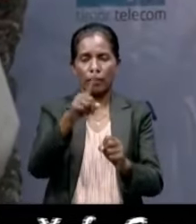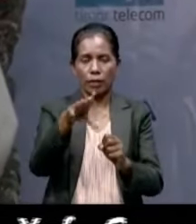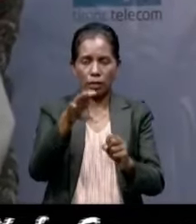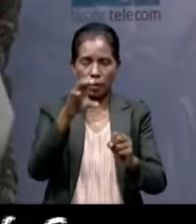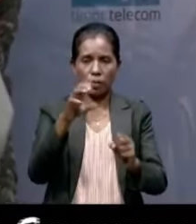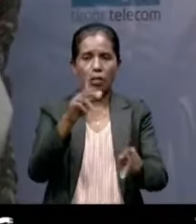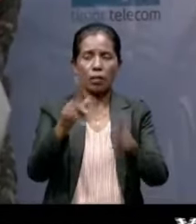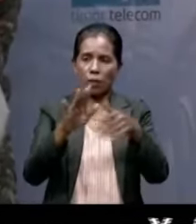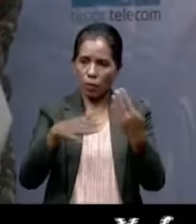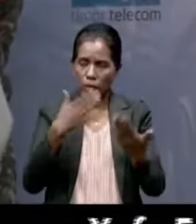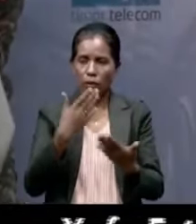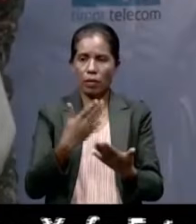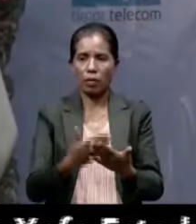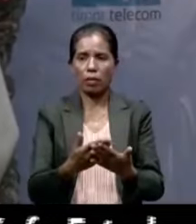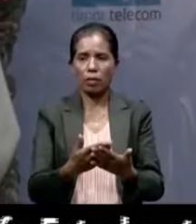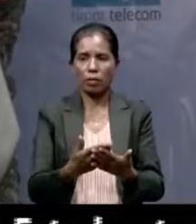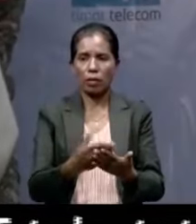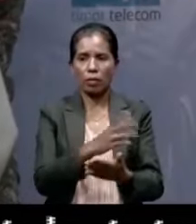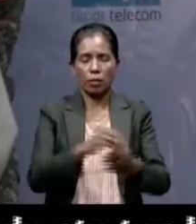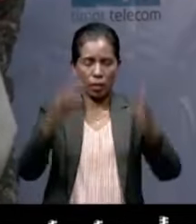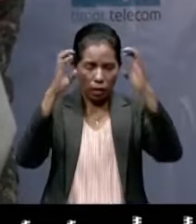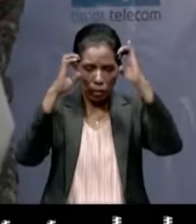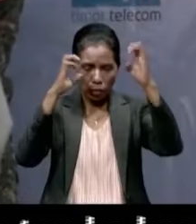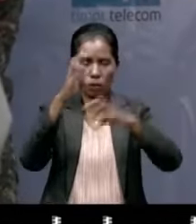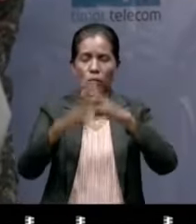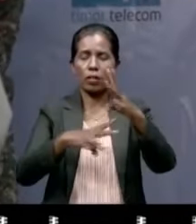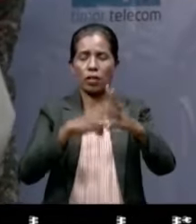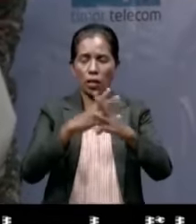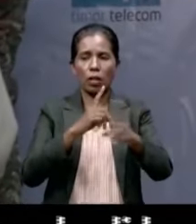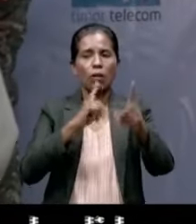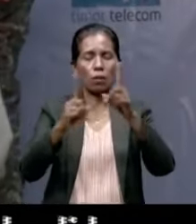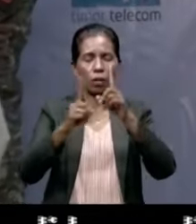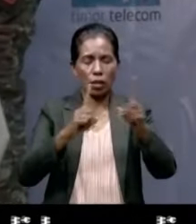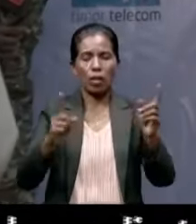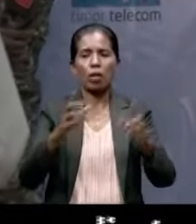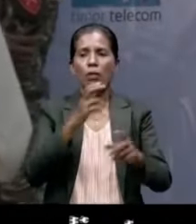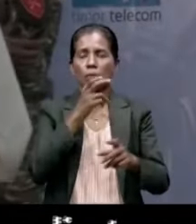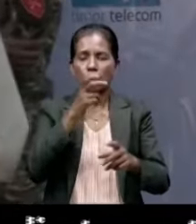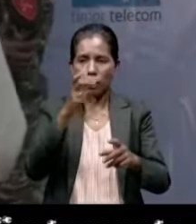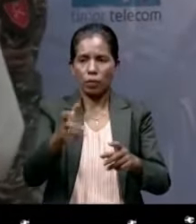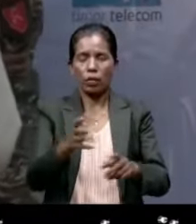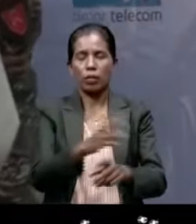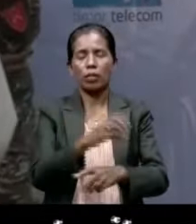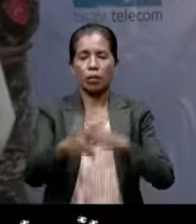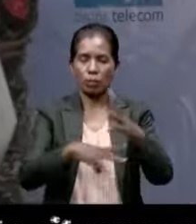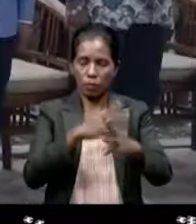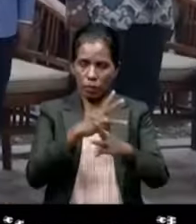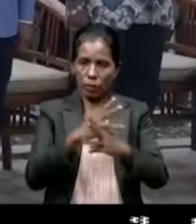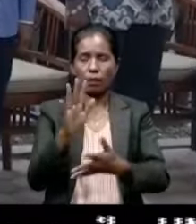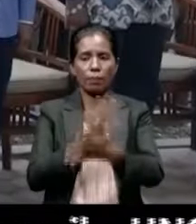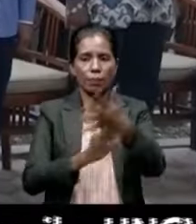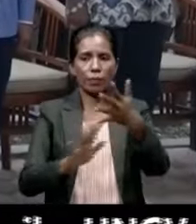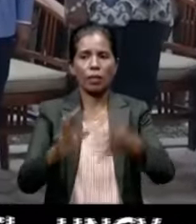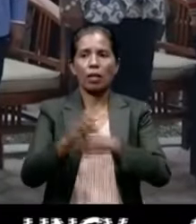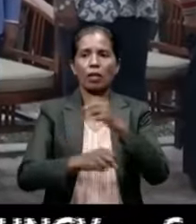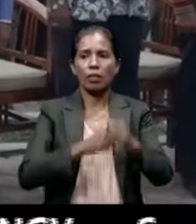pessoas, quase 4% da população mundial que fala português, o quinto idioma mais falado no mundo. Celebração